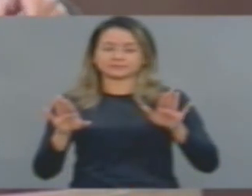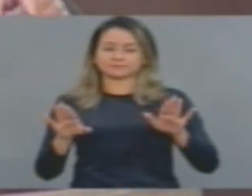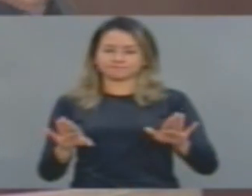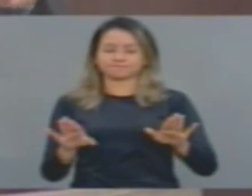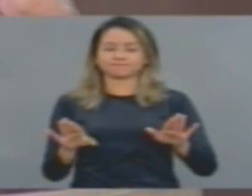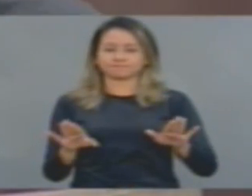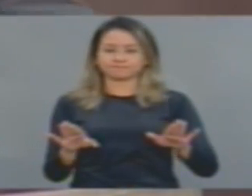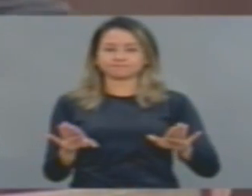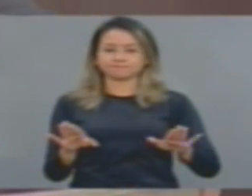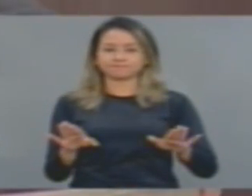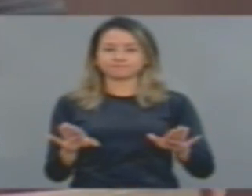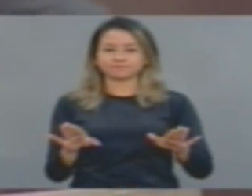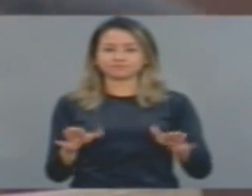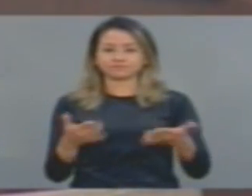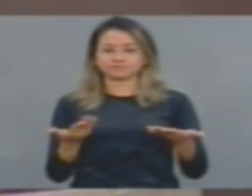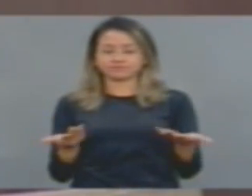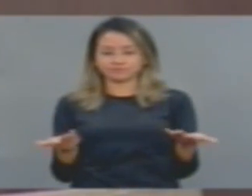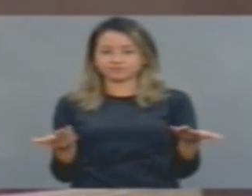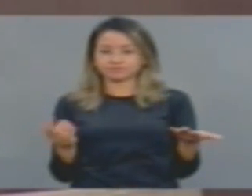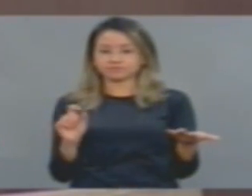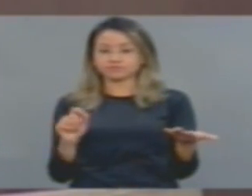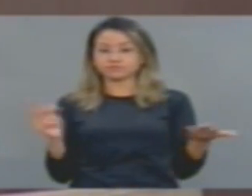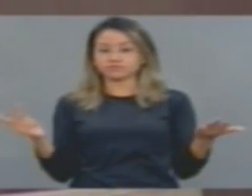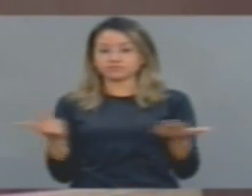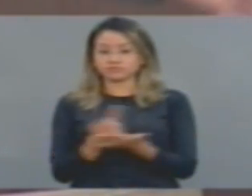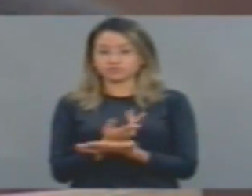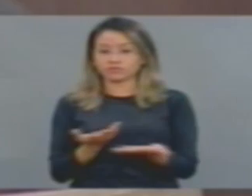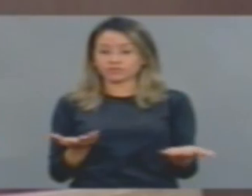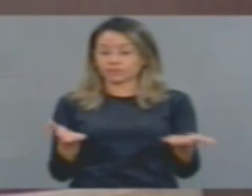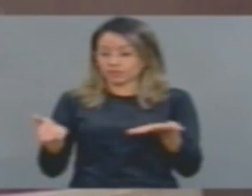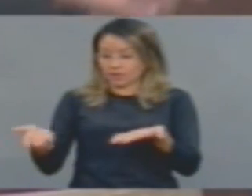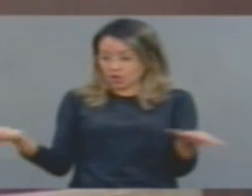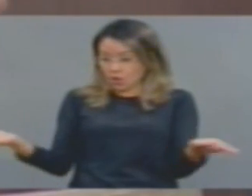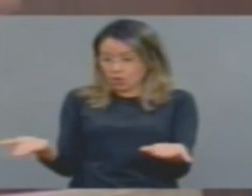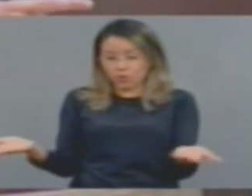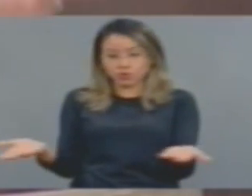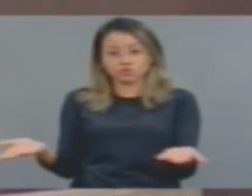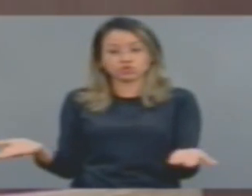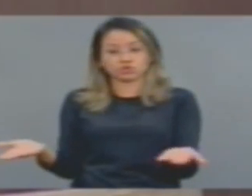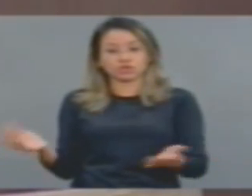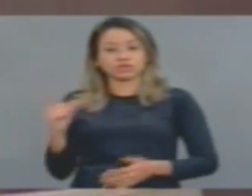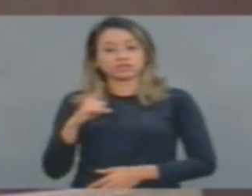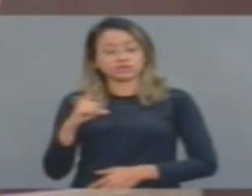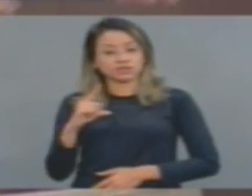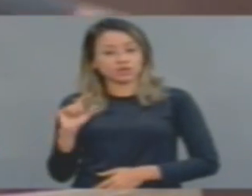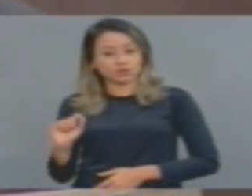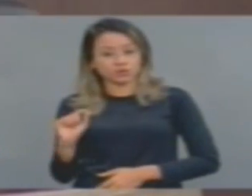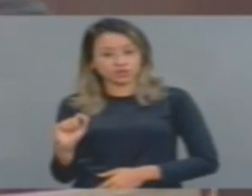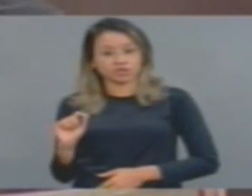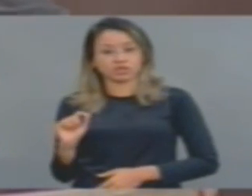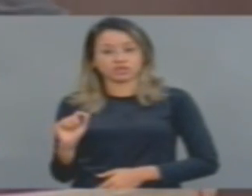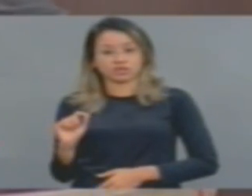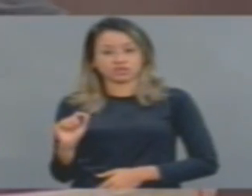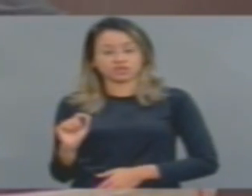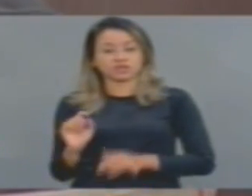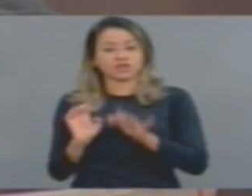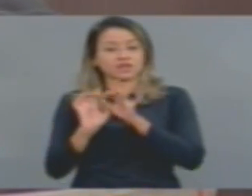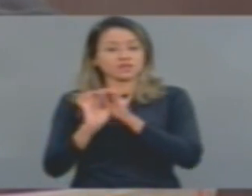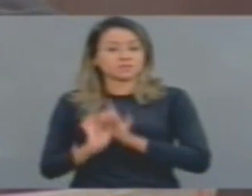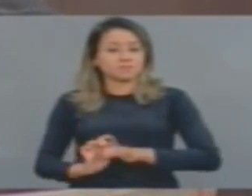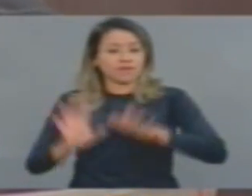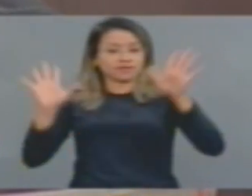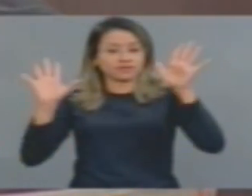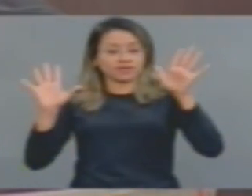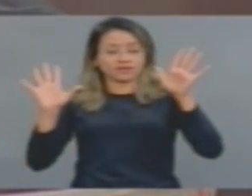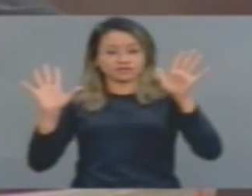cruel do que o sistema dos adultos. Porque, veja, aqui hoje, inclusive, há privados de liberdade que, se